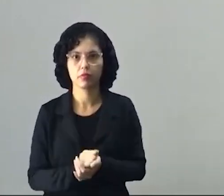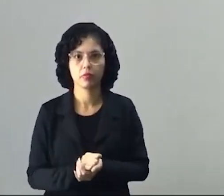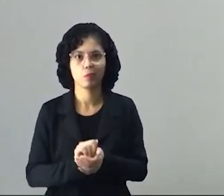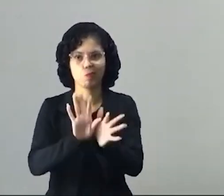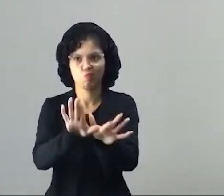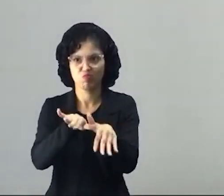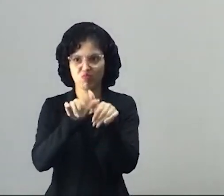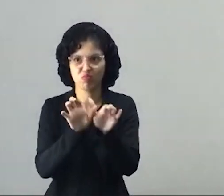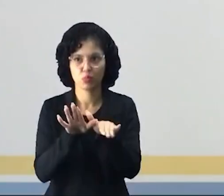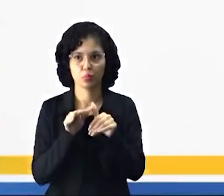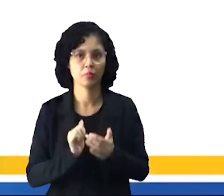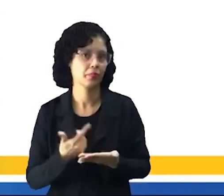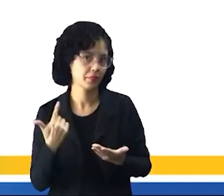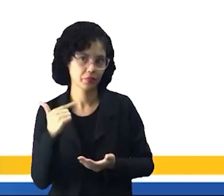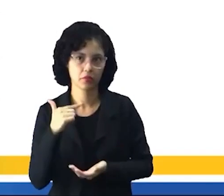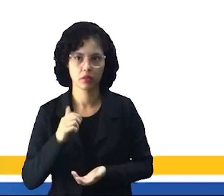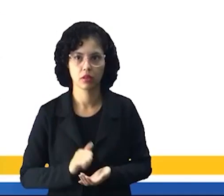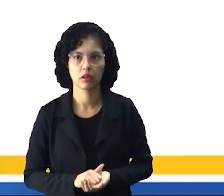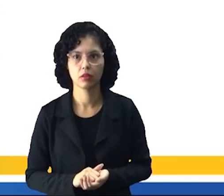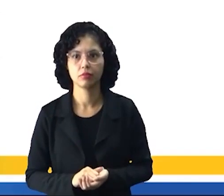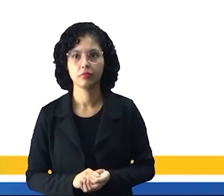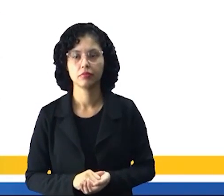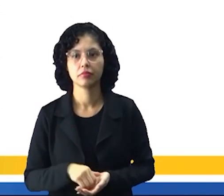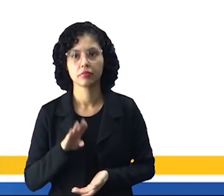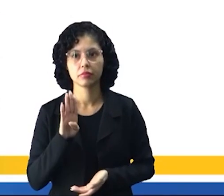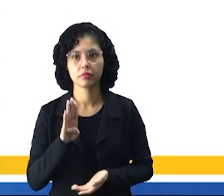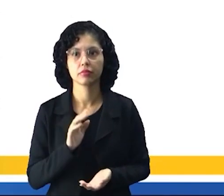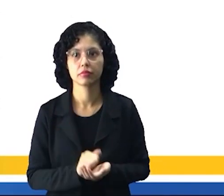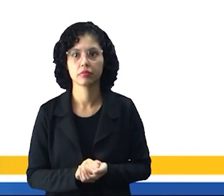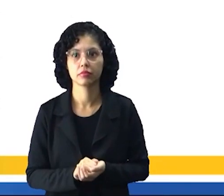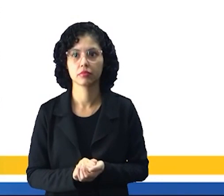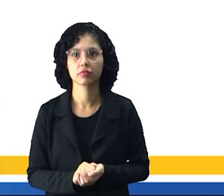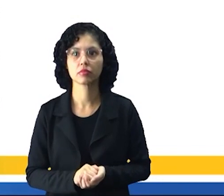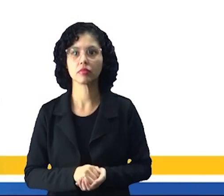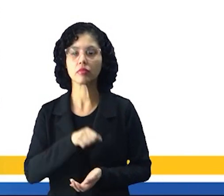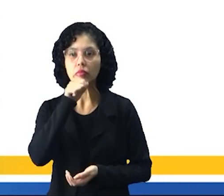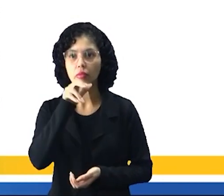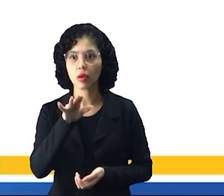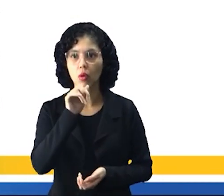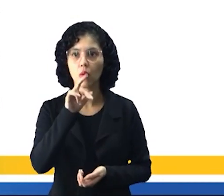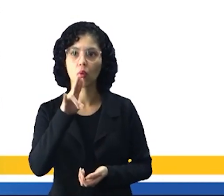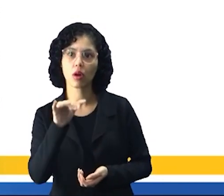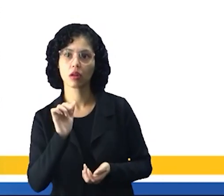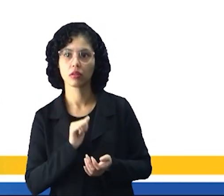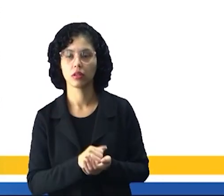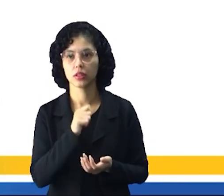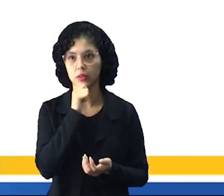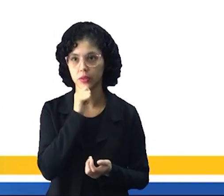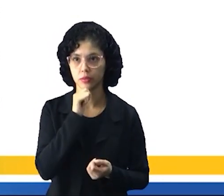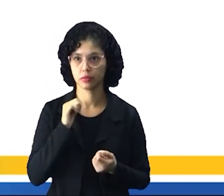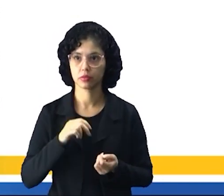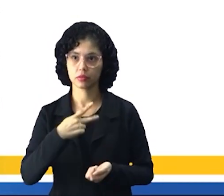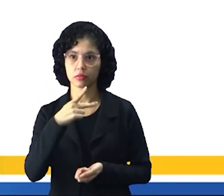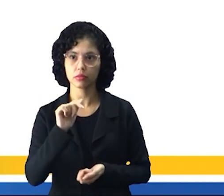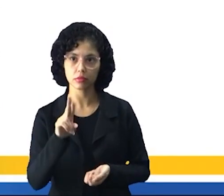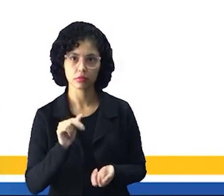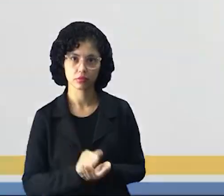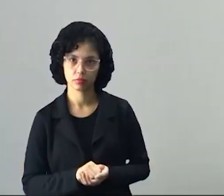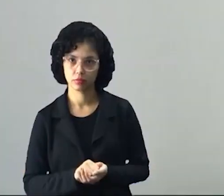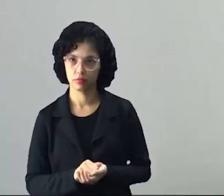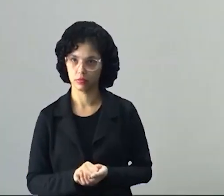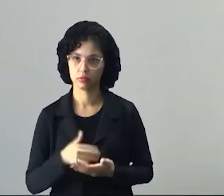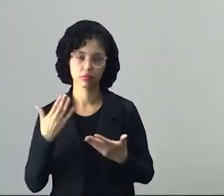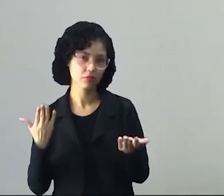os dedinhos para nadar, então não é do ambiente terrestre, né? Excreção de ácido úrico que confere a estabilidade do pH